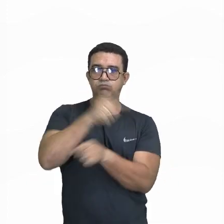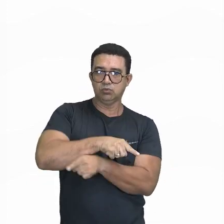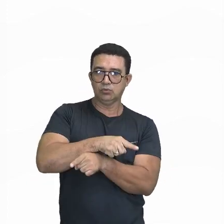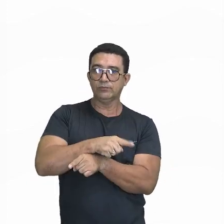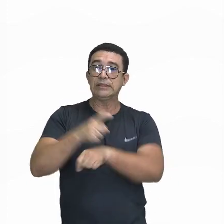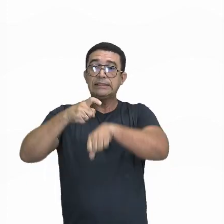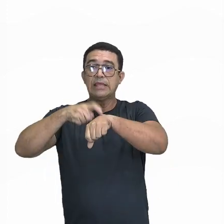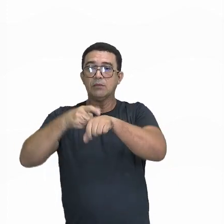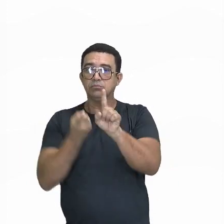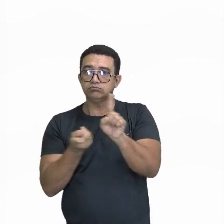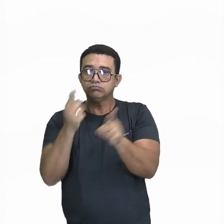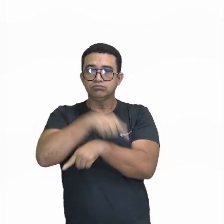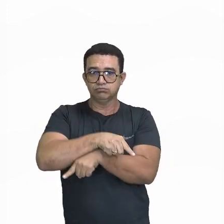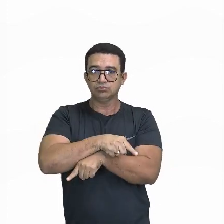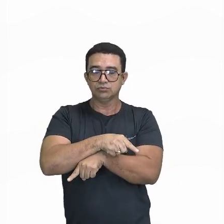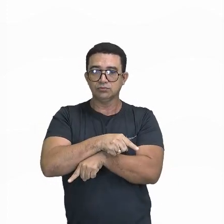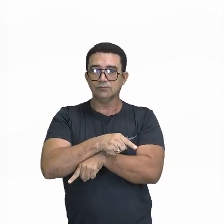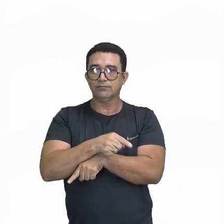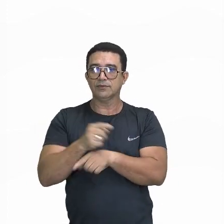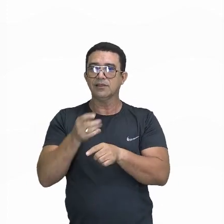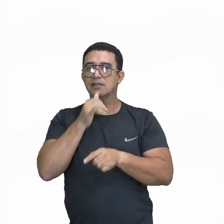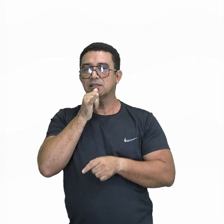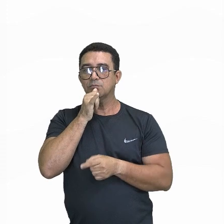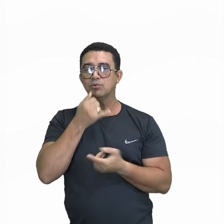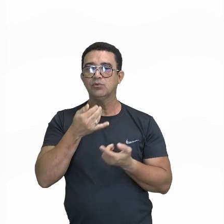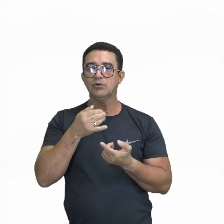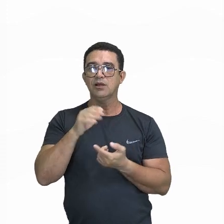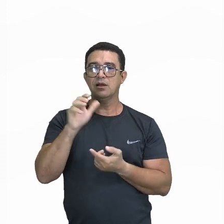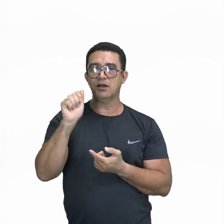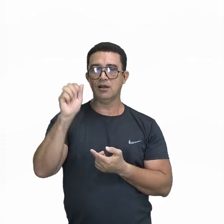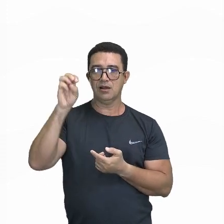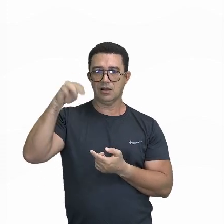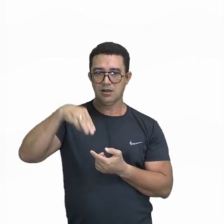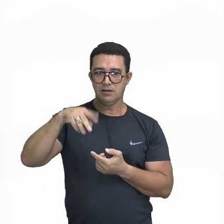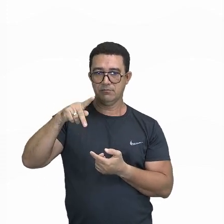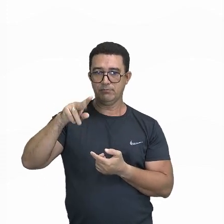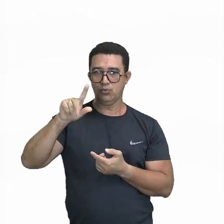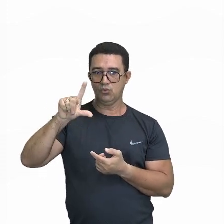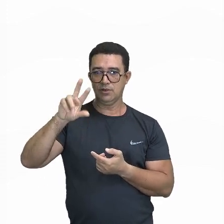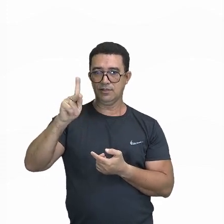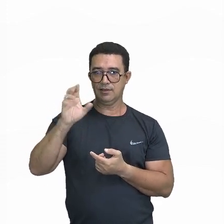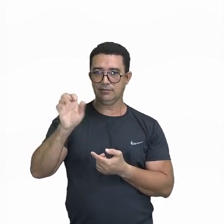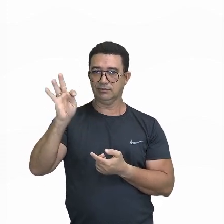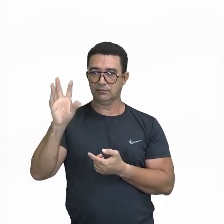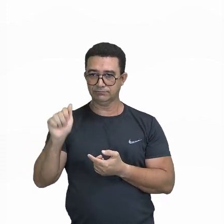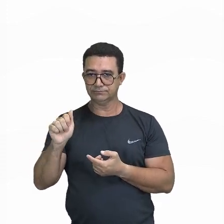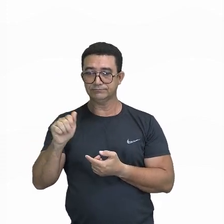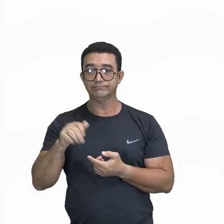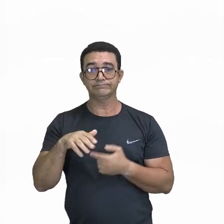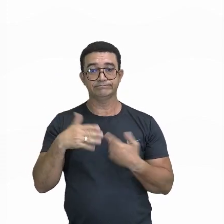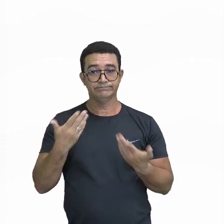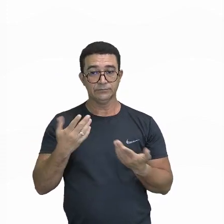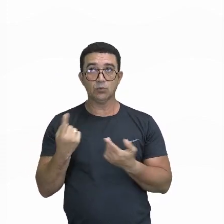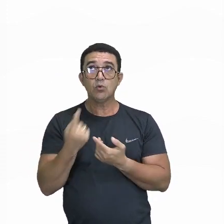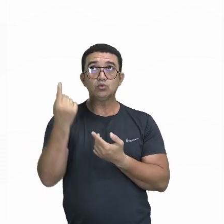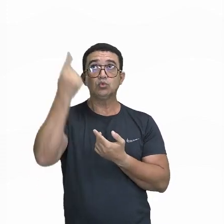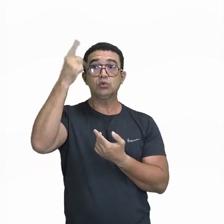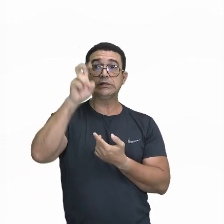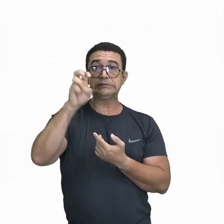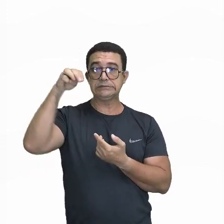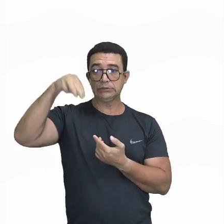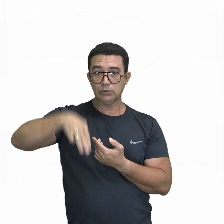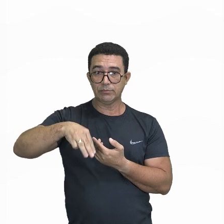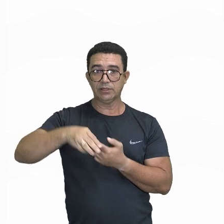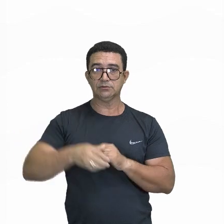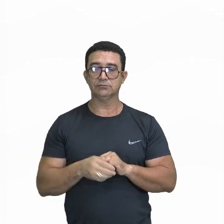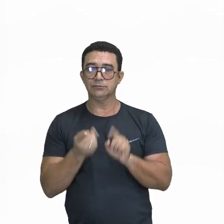Israel. Então, essa escultura ela é descrita como uma ampulheta de aço polido de 5 metros de altura e reflete